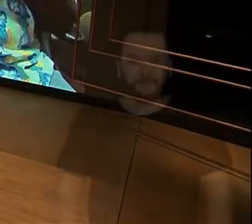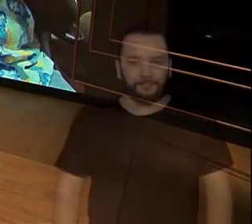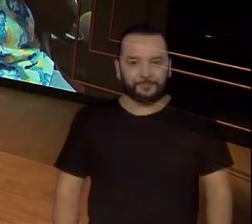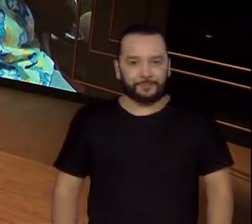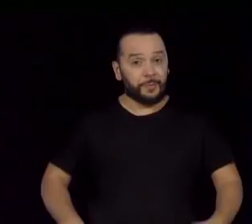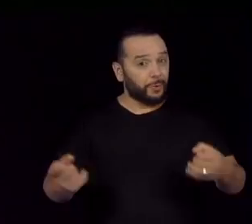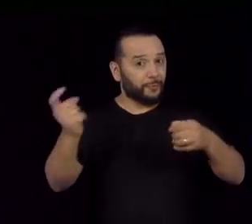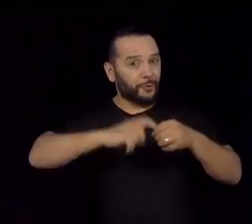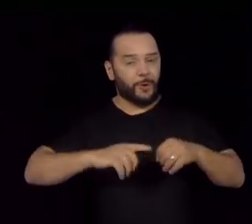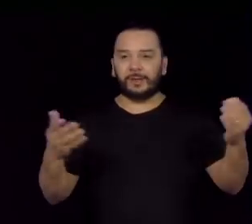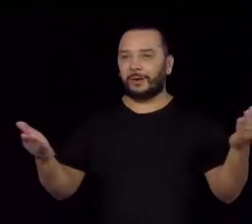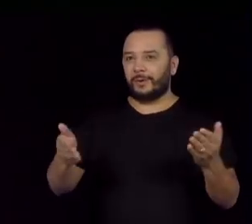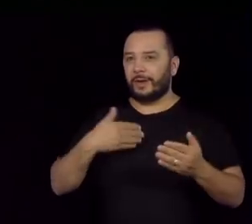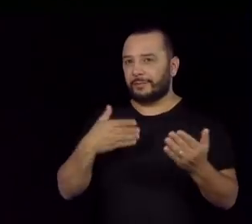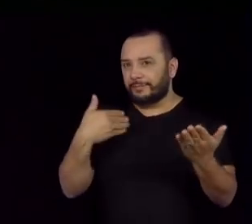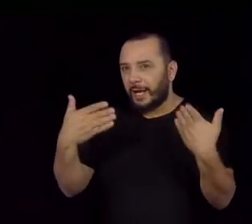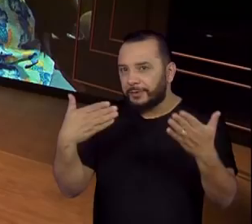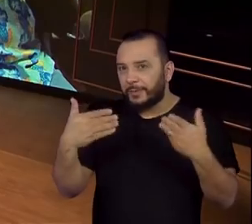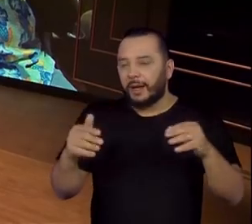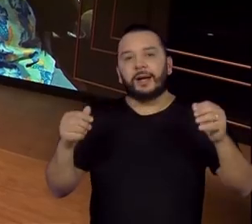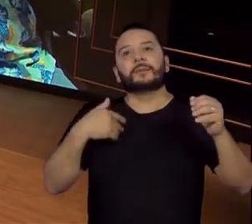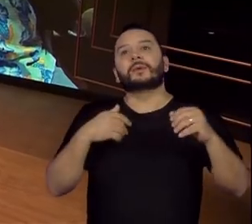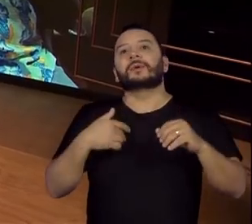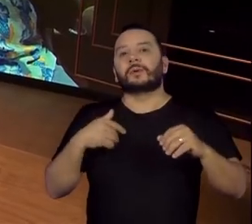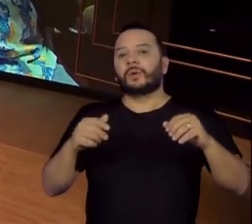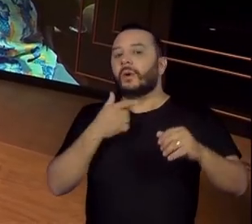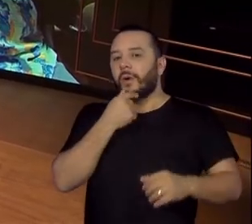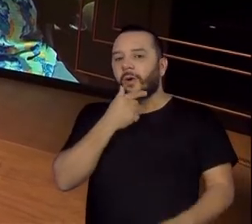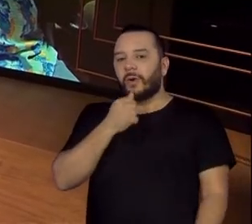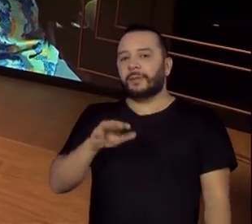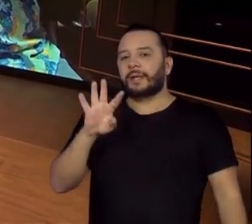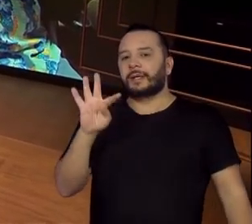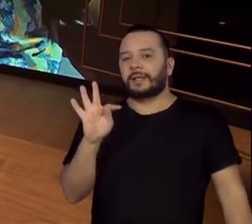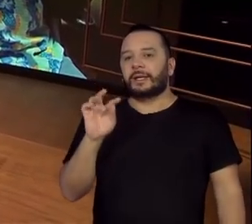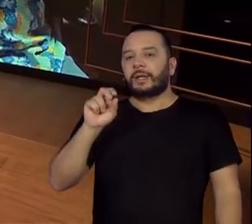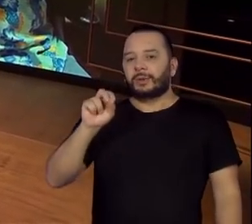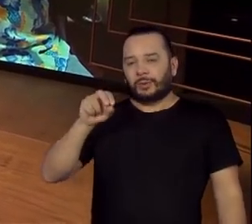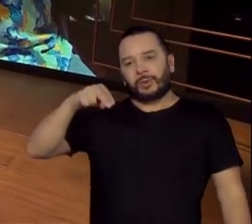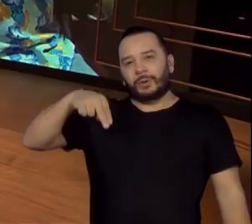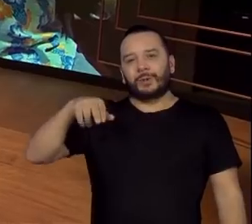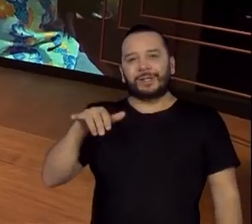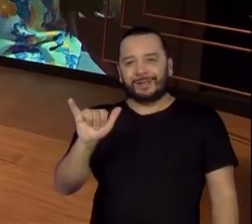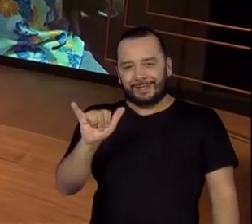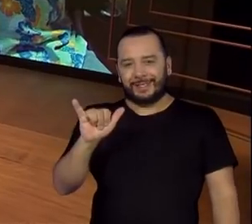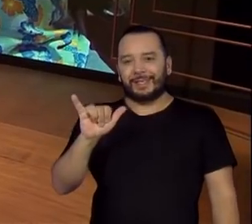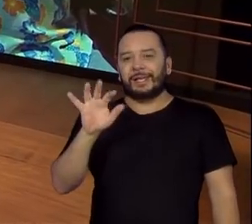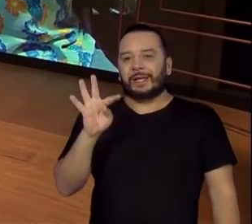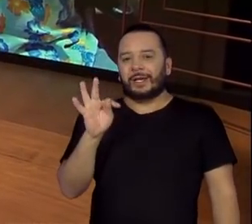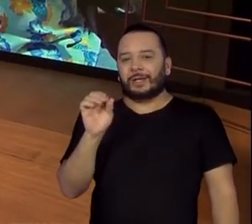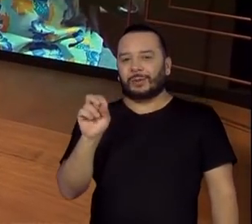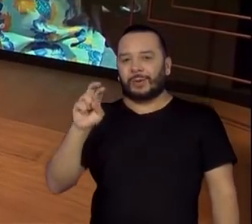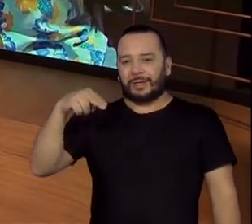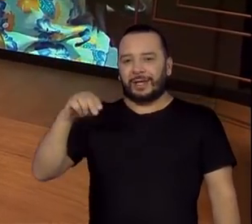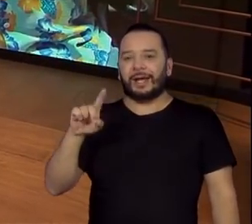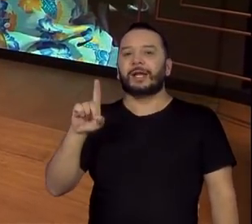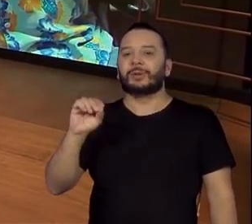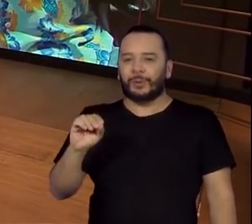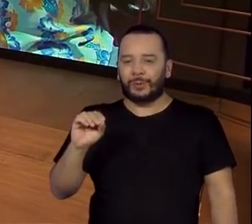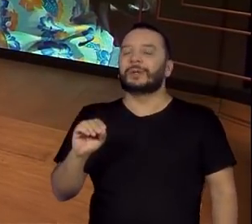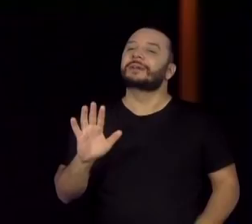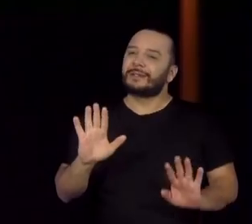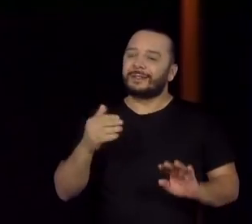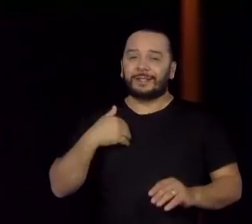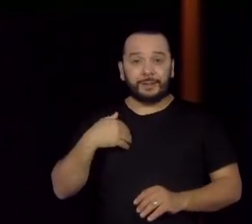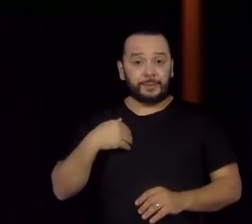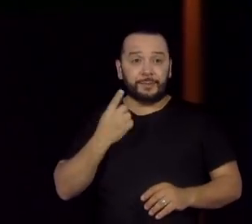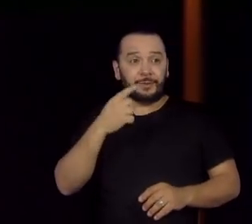Estamos de volta para o nosso bate-papo com Tony Tornado. Tony, em 69, já de volta para o Brasil, você